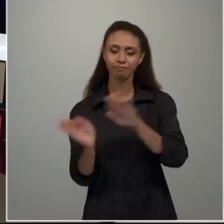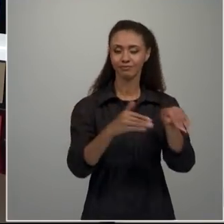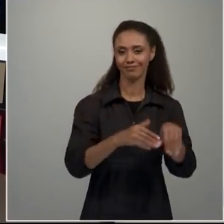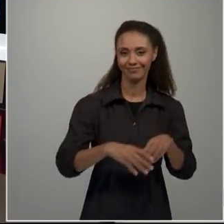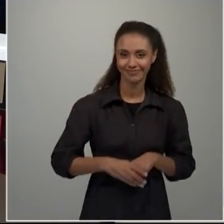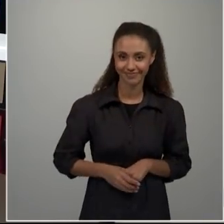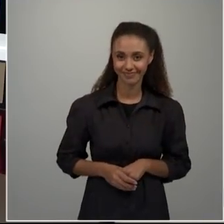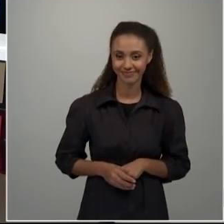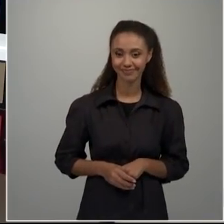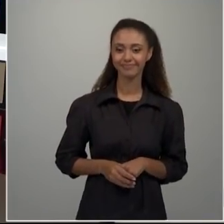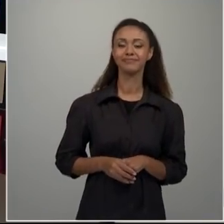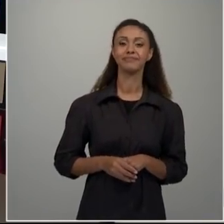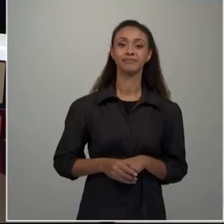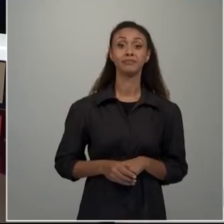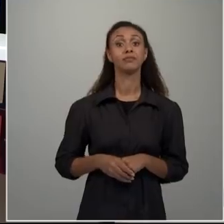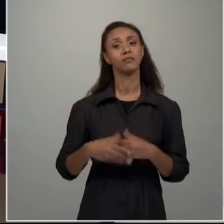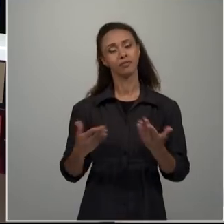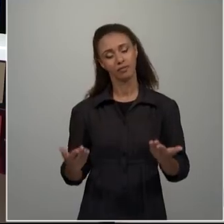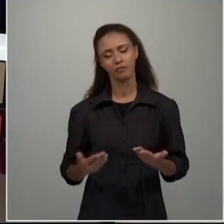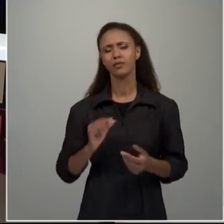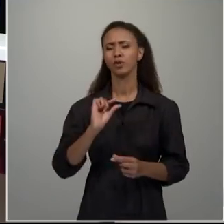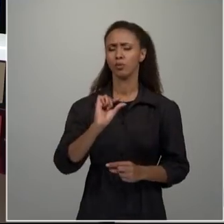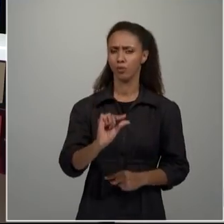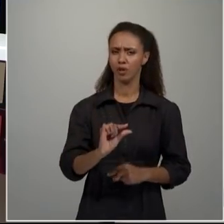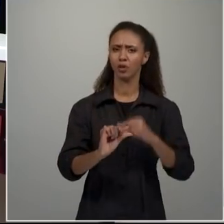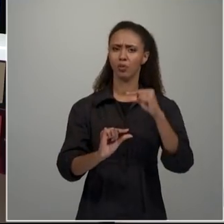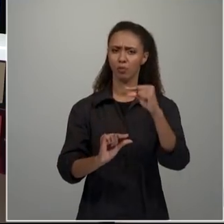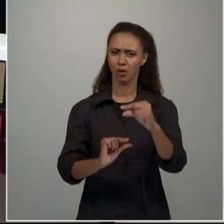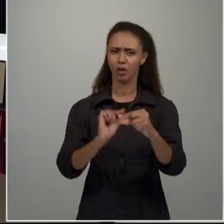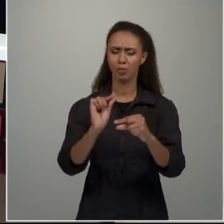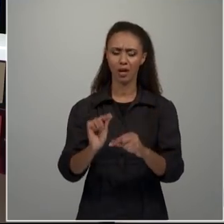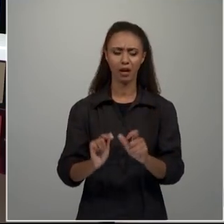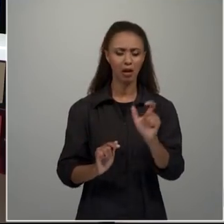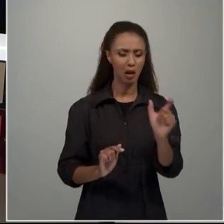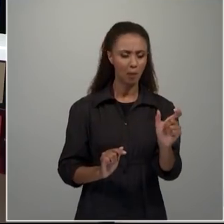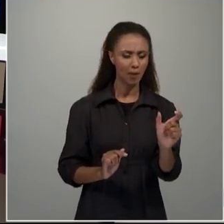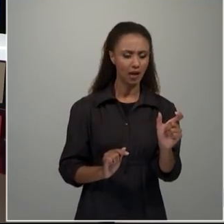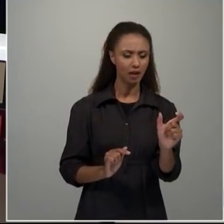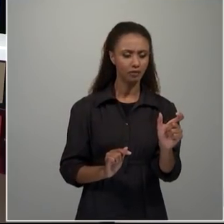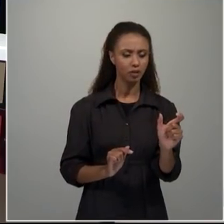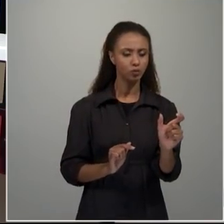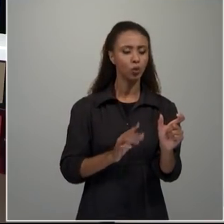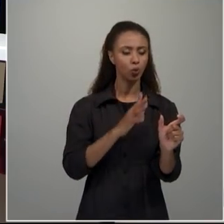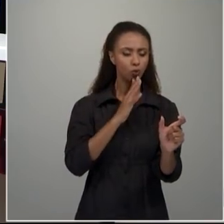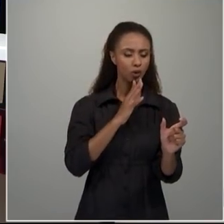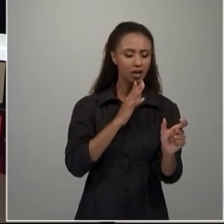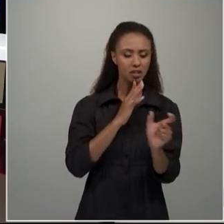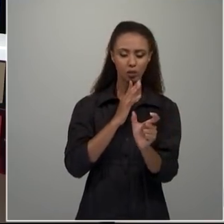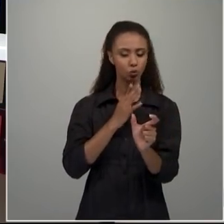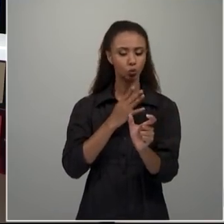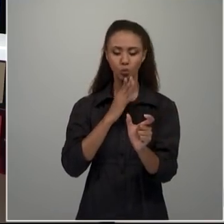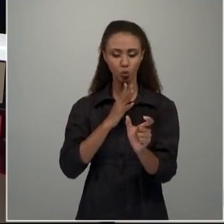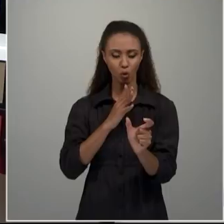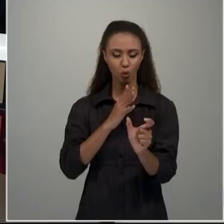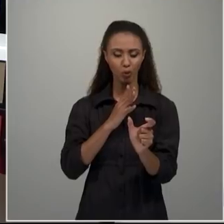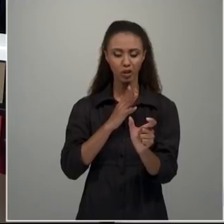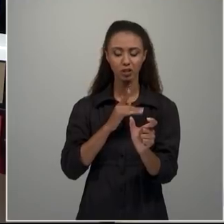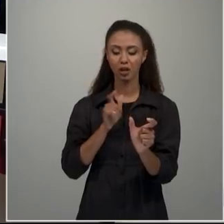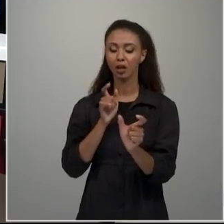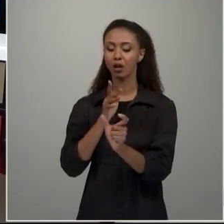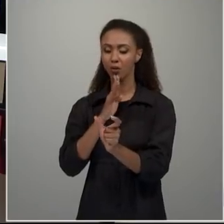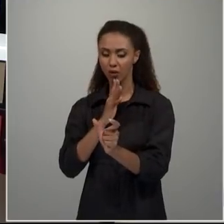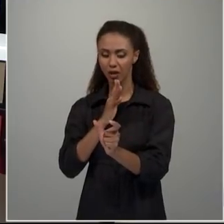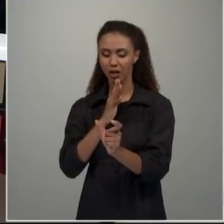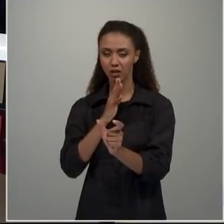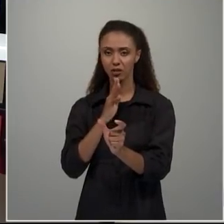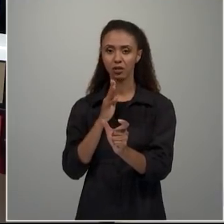você vai caminhando então você vai ler uma palavra é você vai pular e aí você vai tentar fazer o que os links do conhecido com os